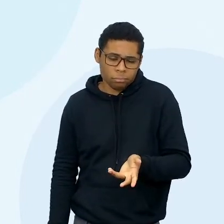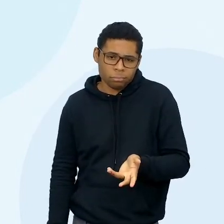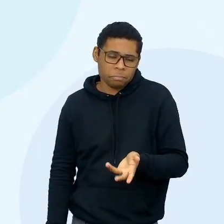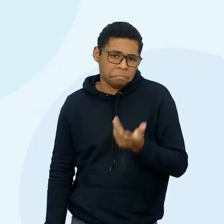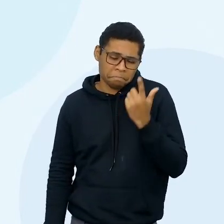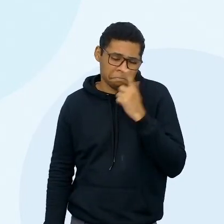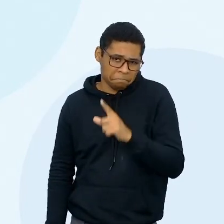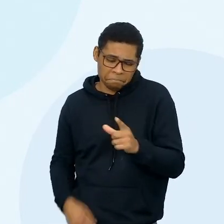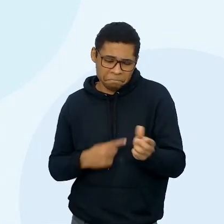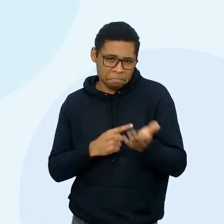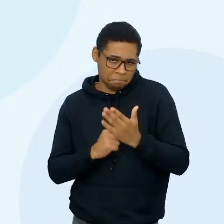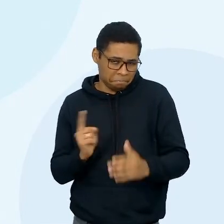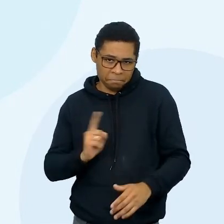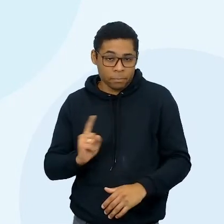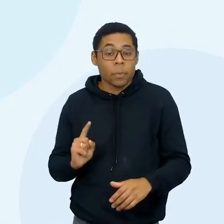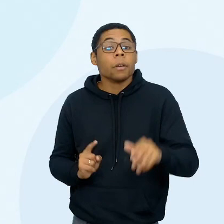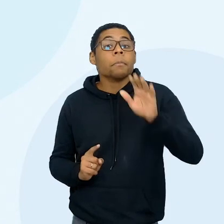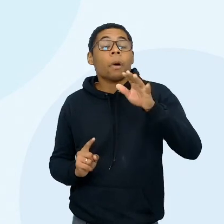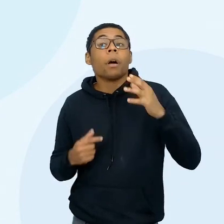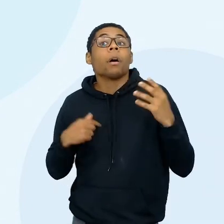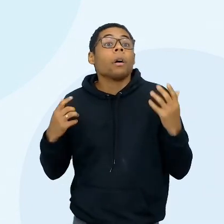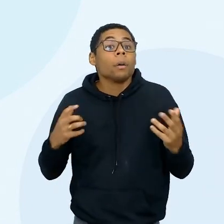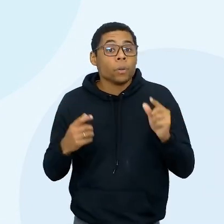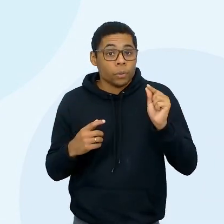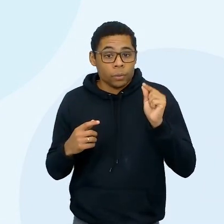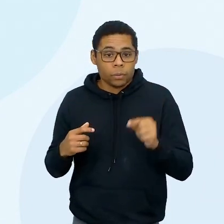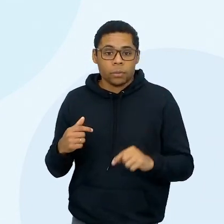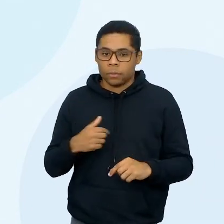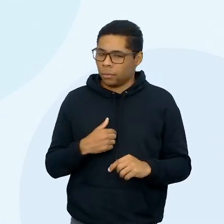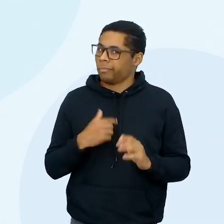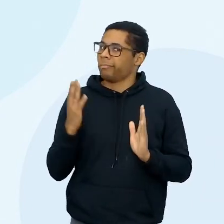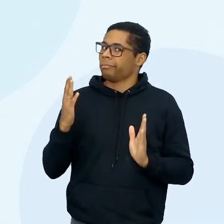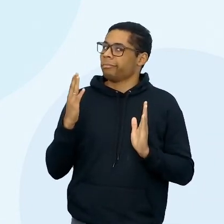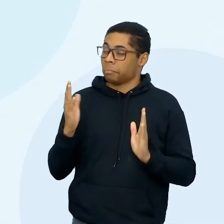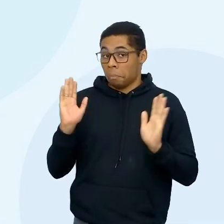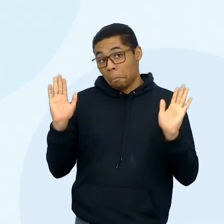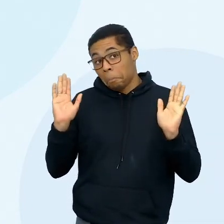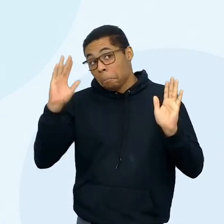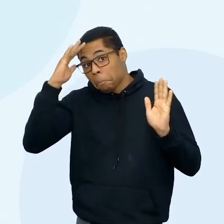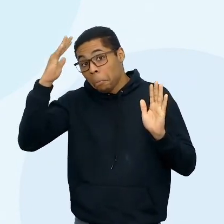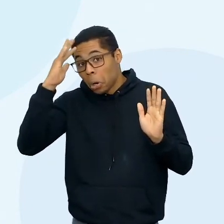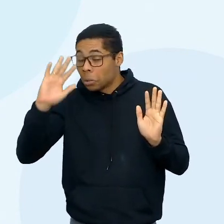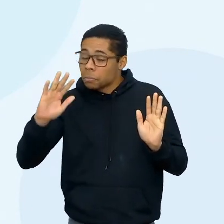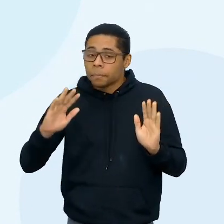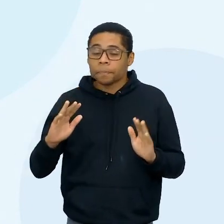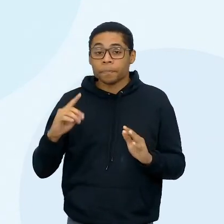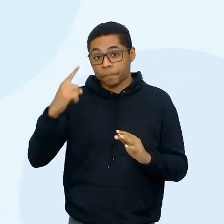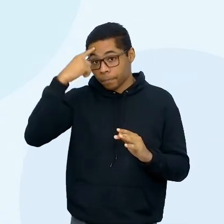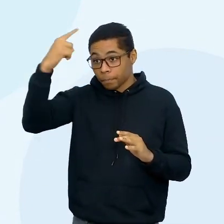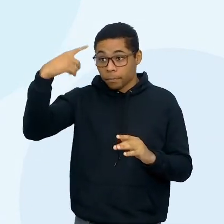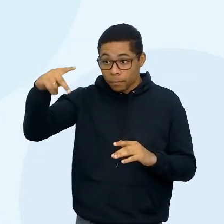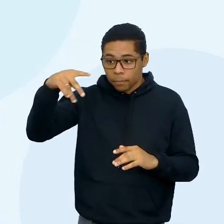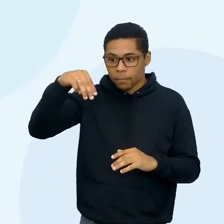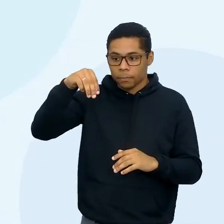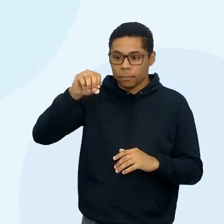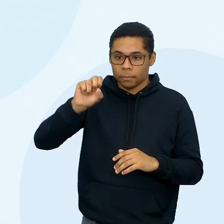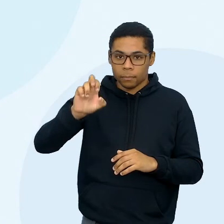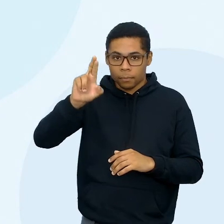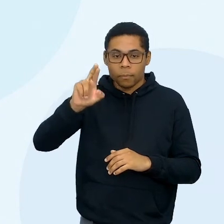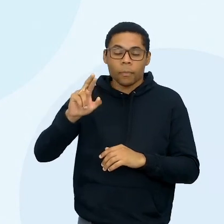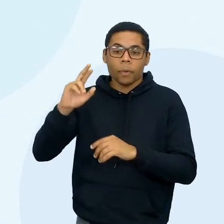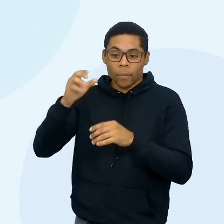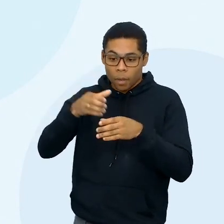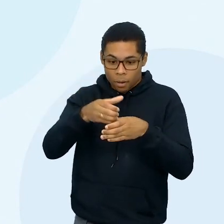é vantagem nenhuma. Agora, a vantagem é que eu estou desconfiado, olha a hipótese aí, que a invenção de Moser, ela